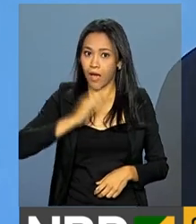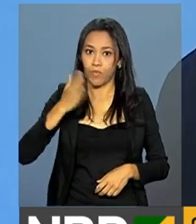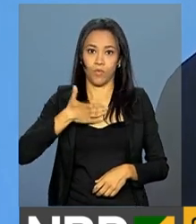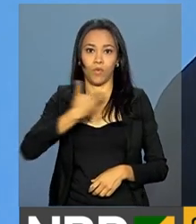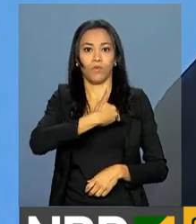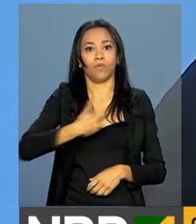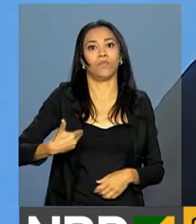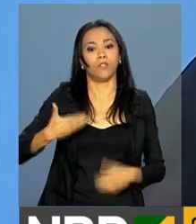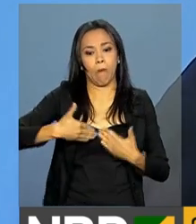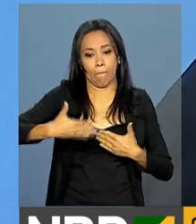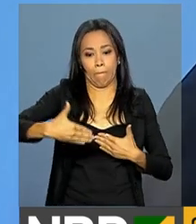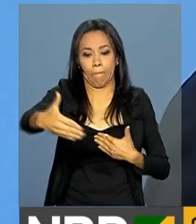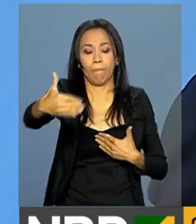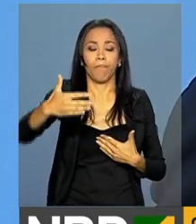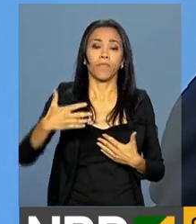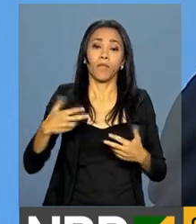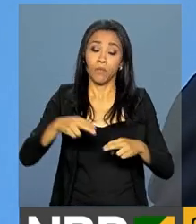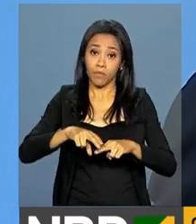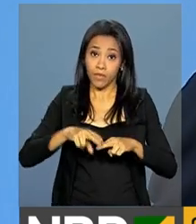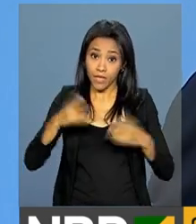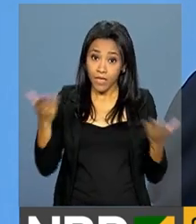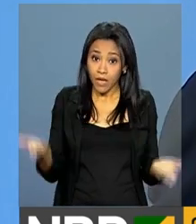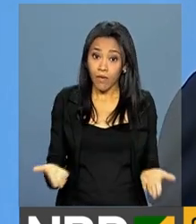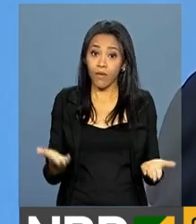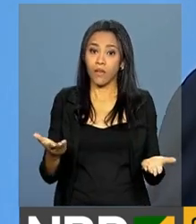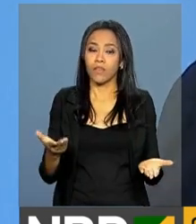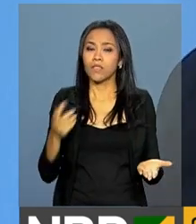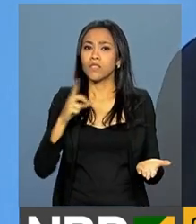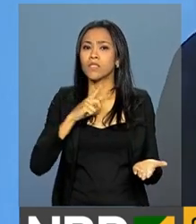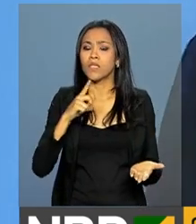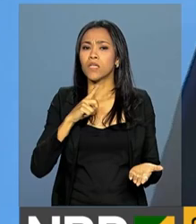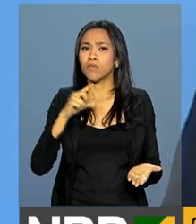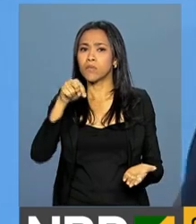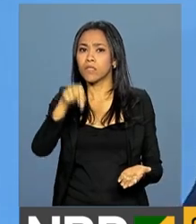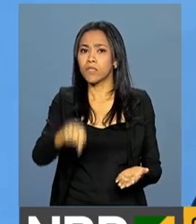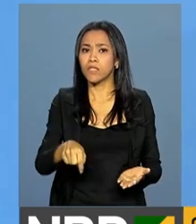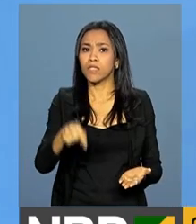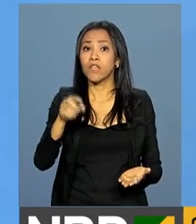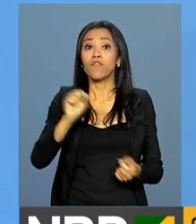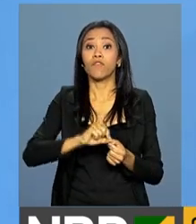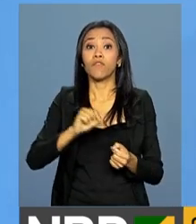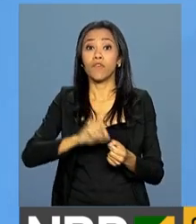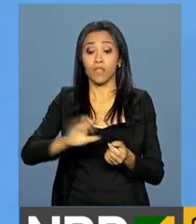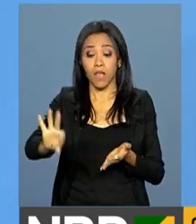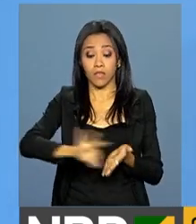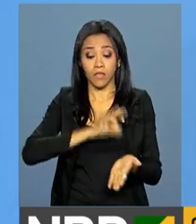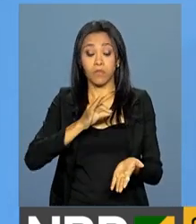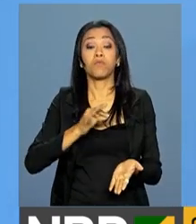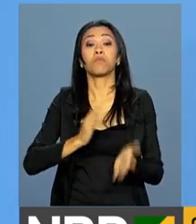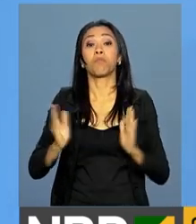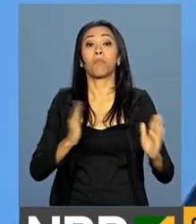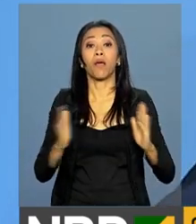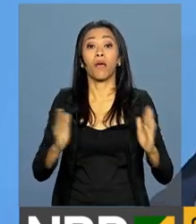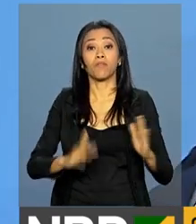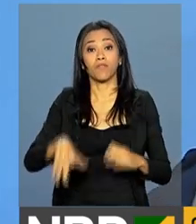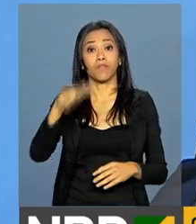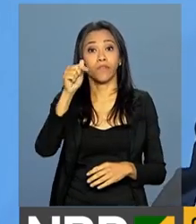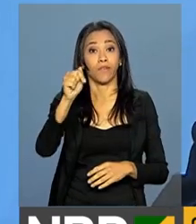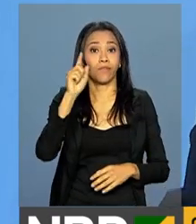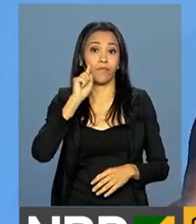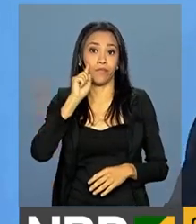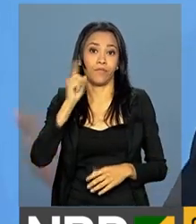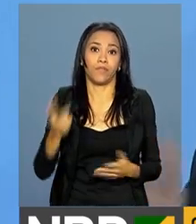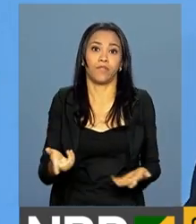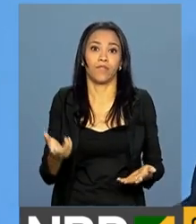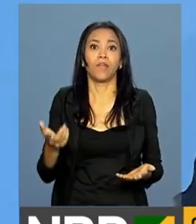E curiosamente, aqui a simbologia, Dom Alberto, o fato de termos realizado em sete dias, significa também a presteza